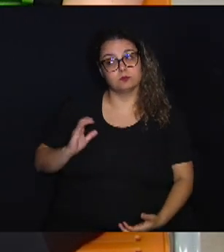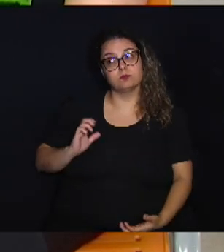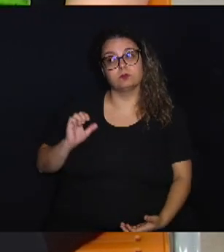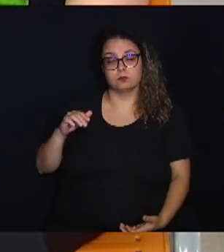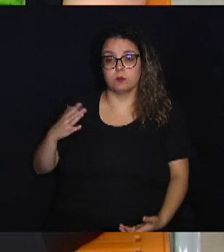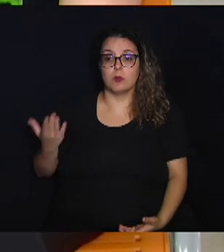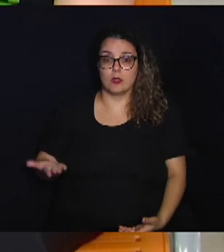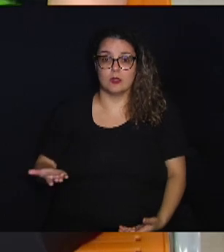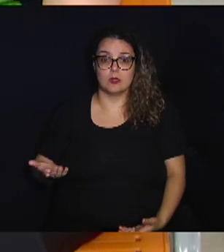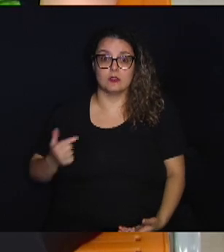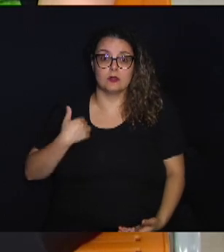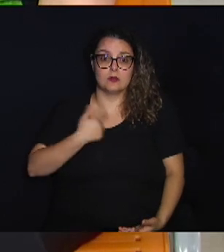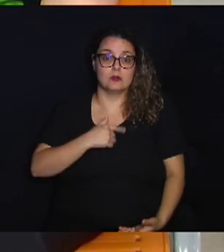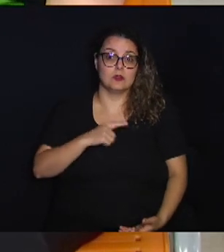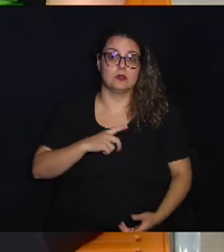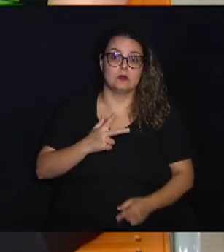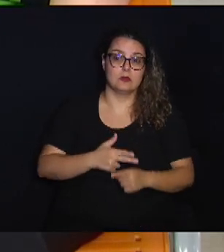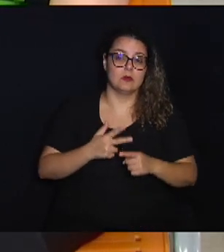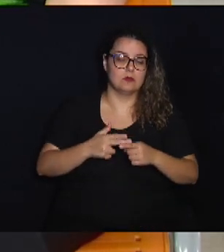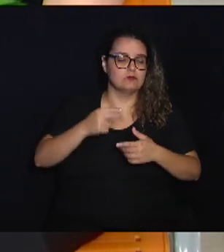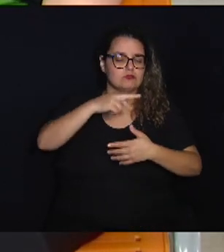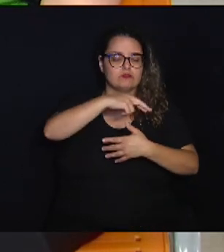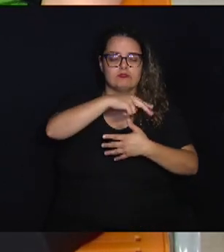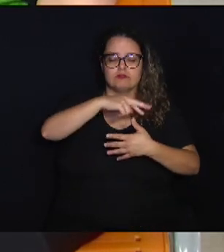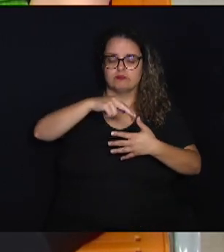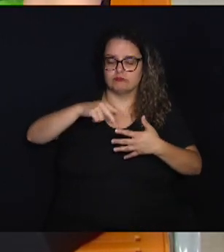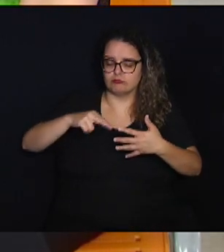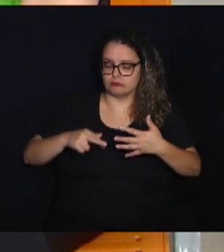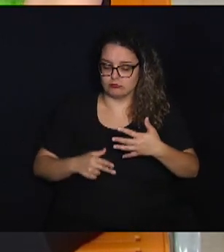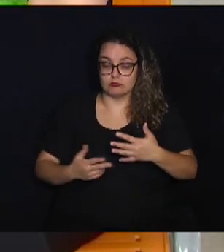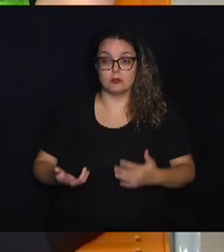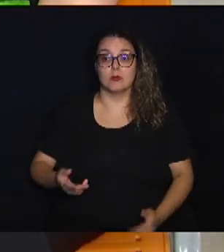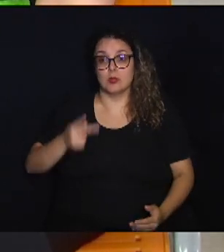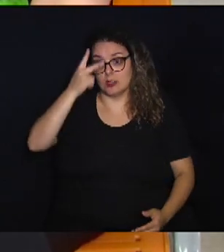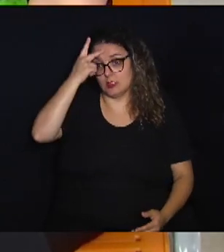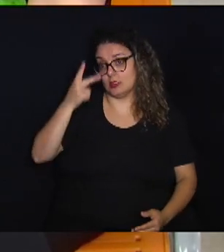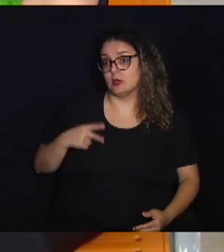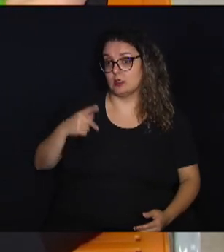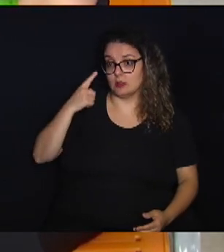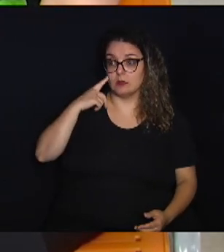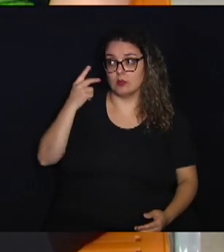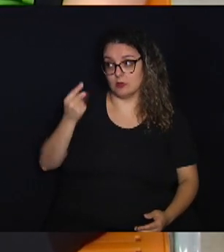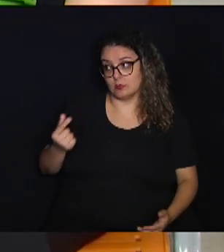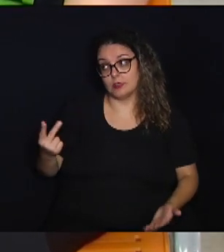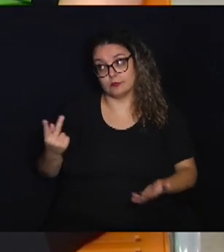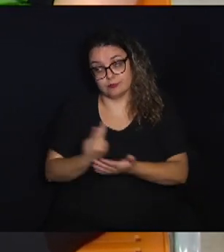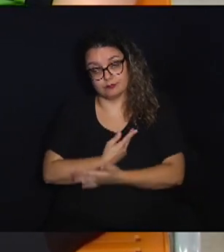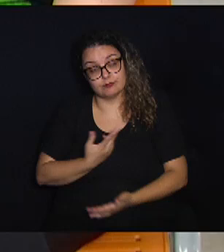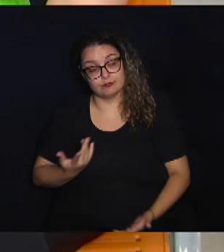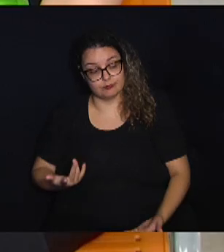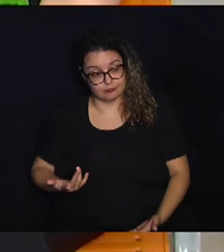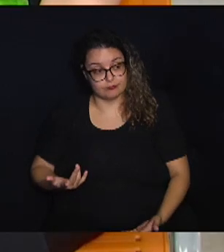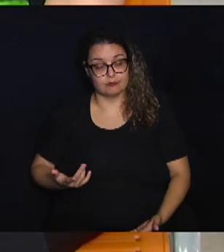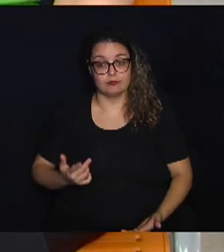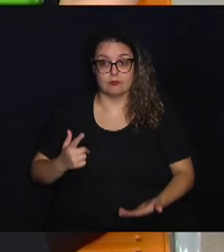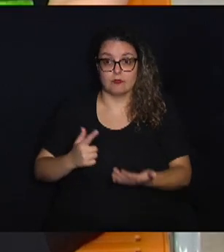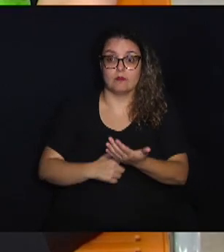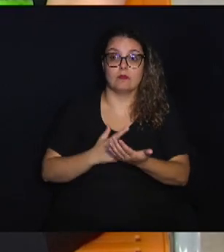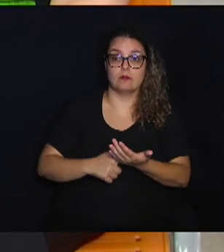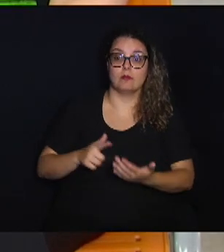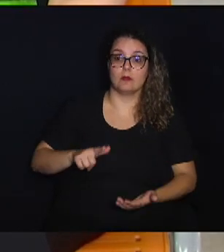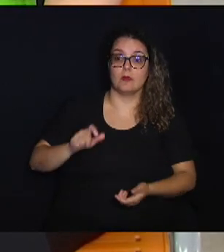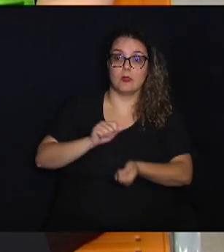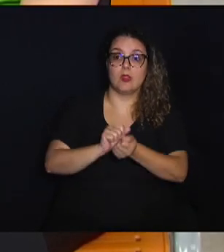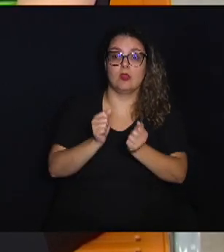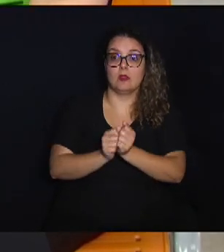abastadas. Então a gente tem essa série de questões que passam por isso e também a própria ideia, né, equivocada de que a literatura só é adequada para uma